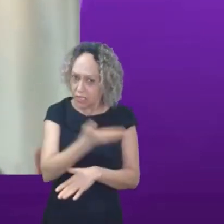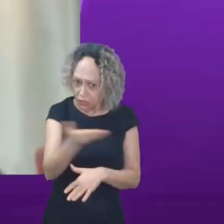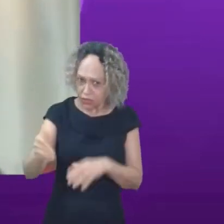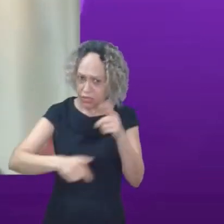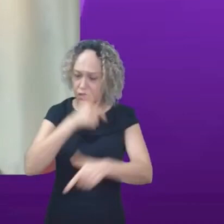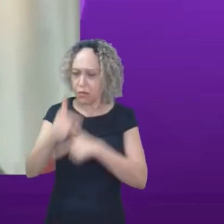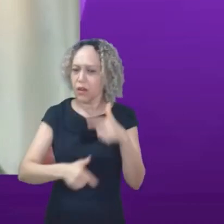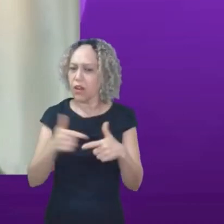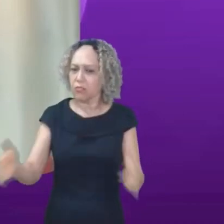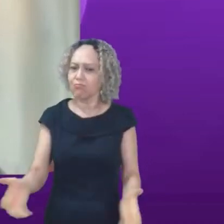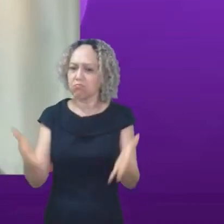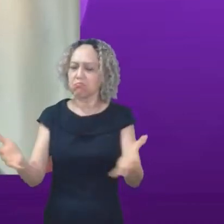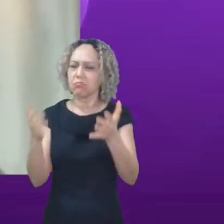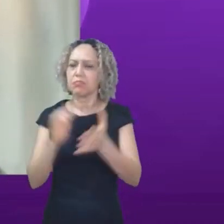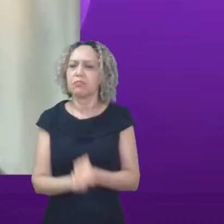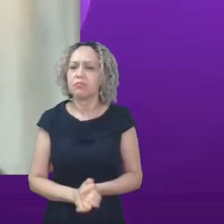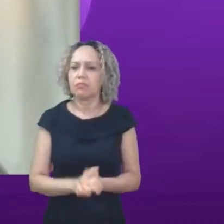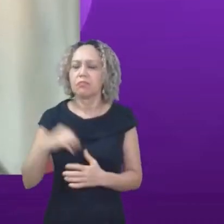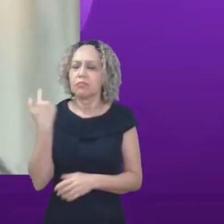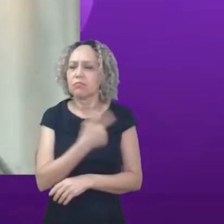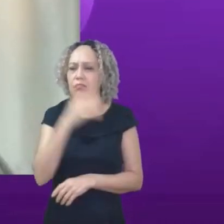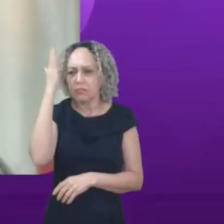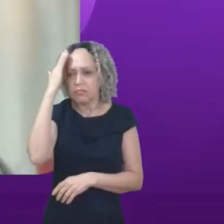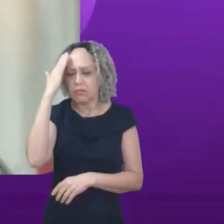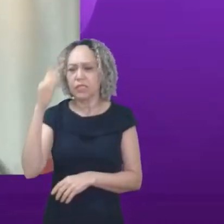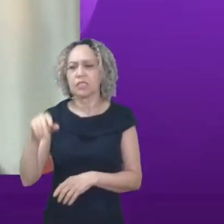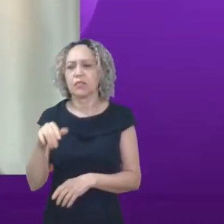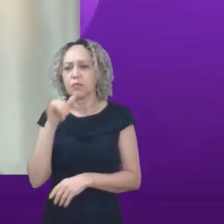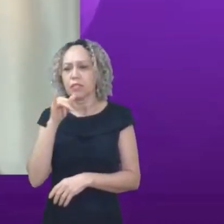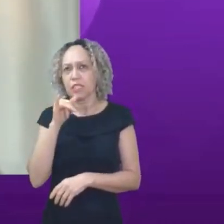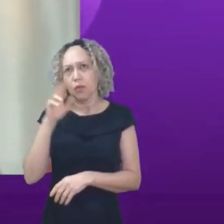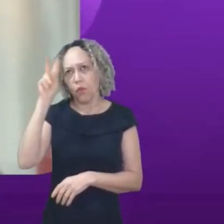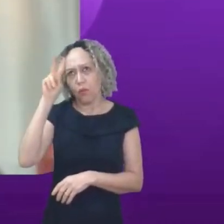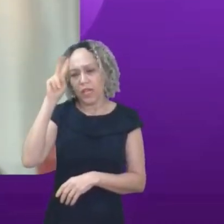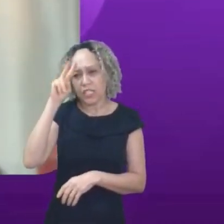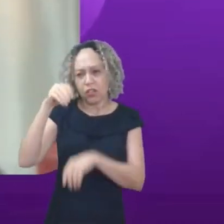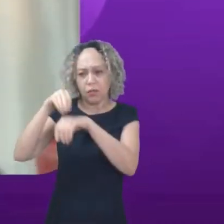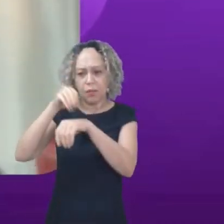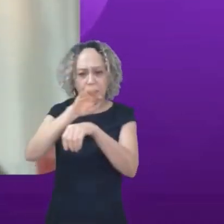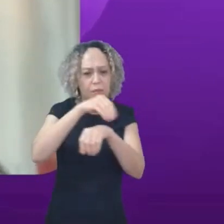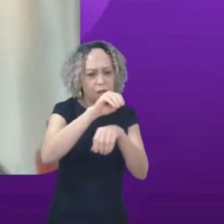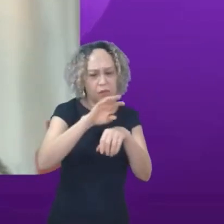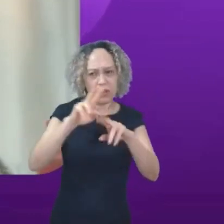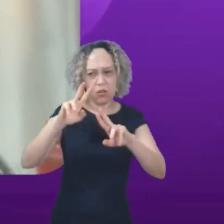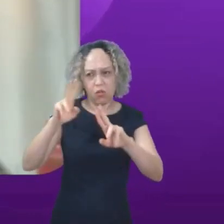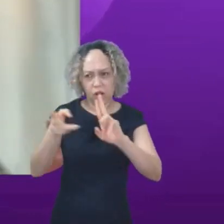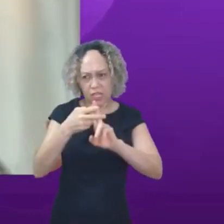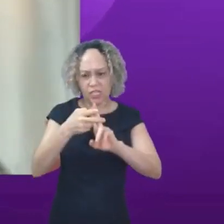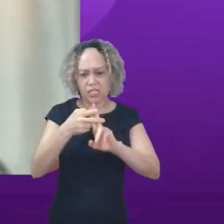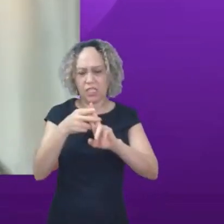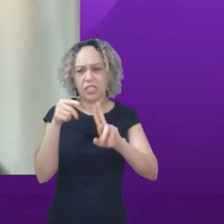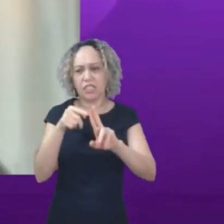tá? Então, a gente sabe que ao compartilhar uma história ou uma hashtag, você acaba